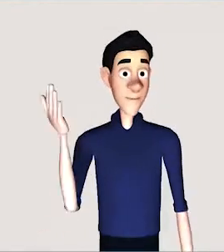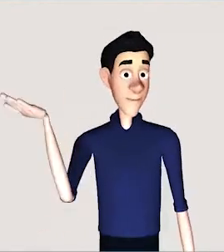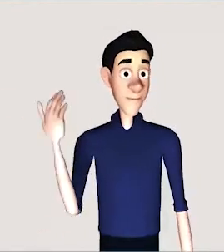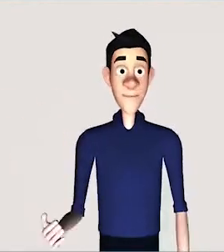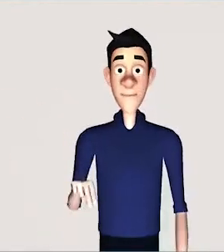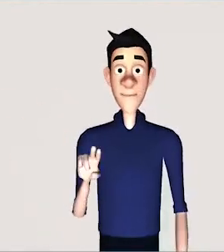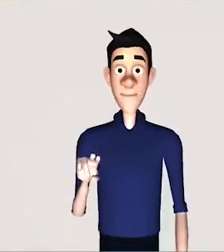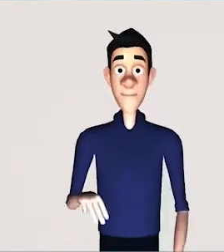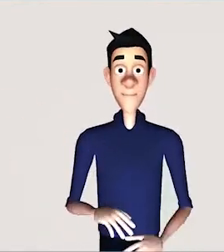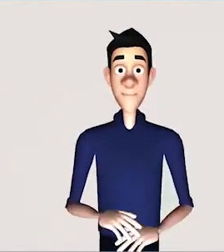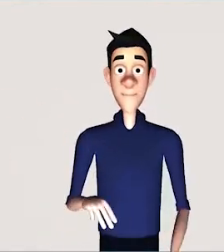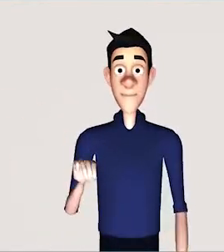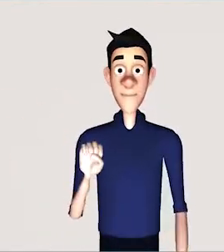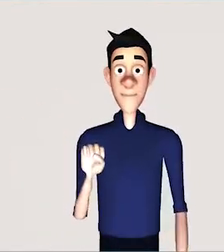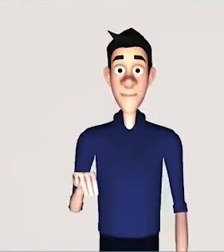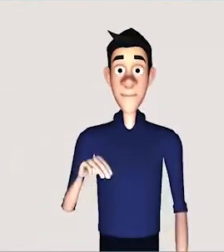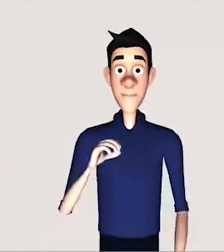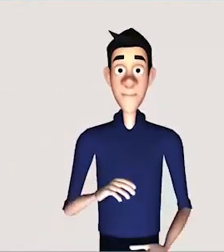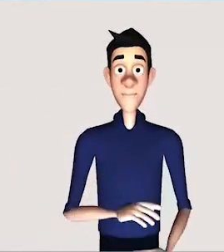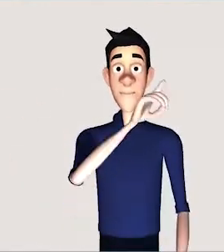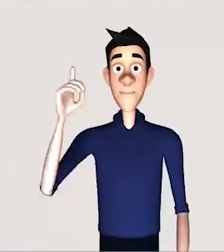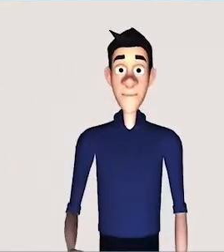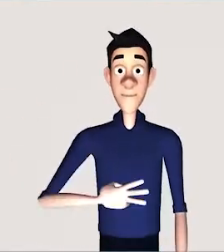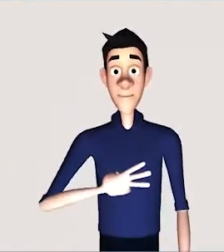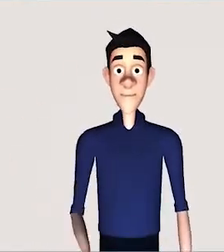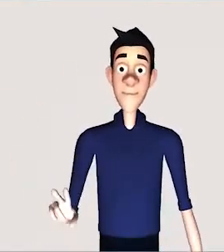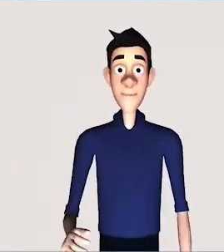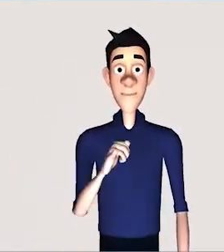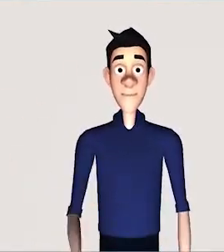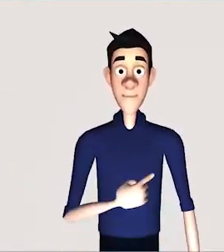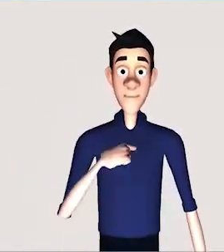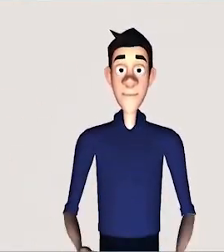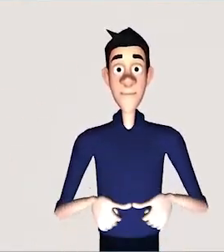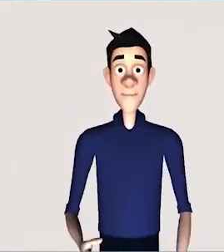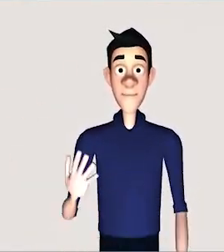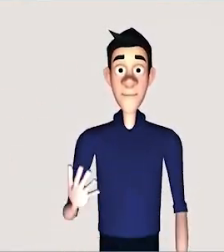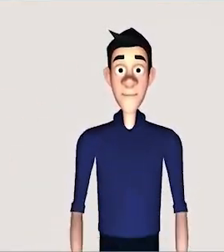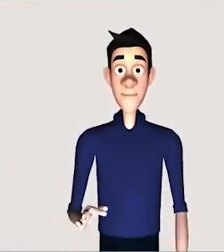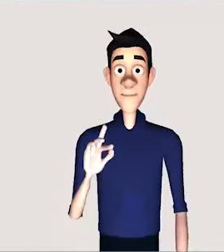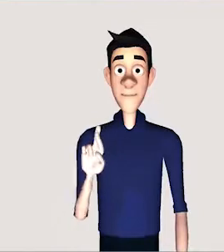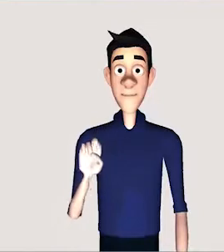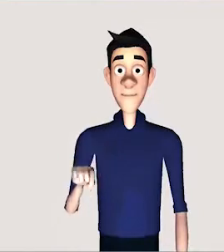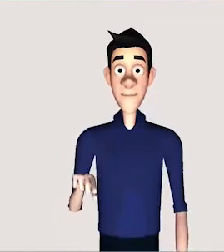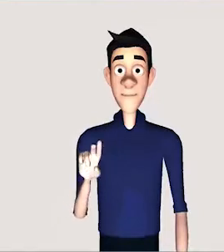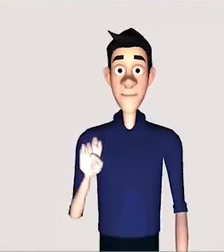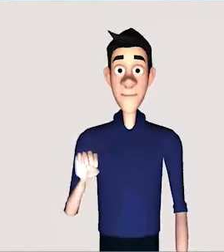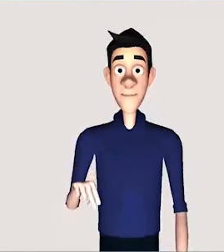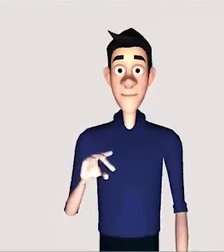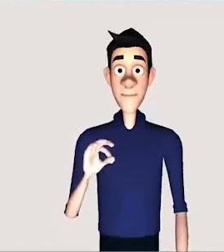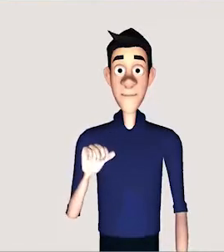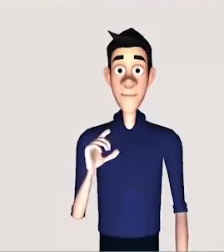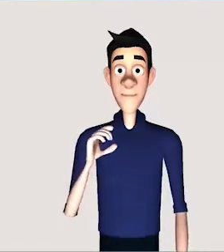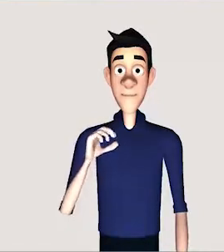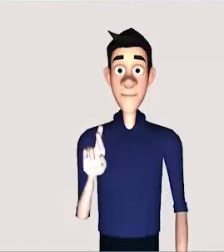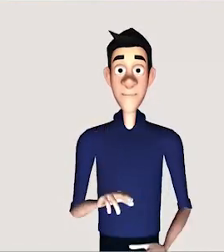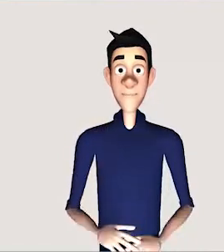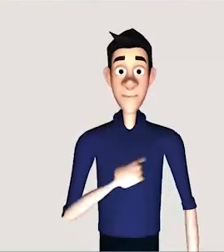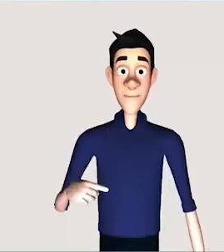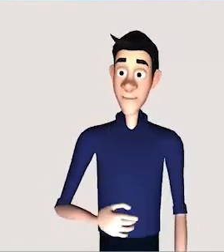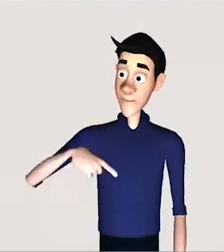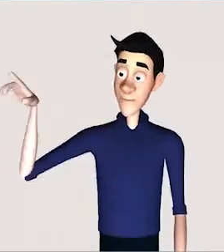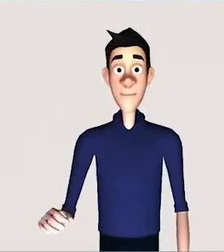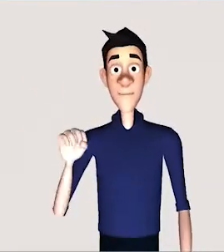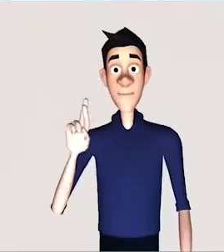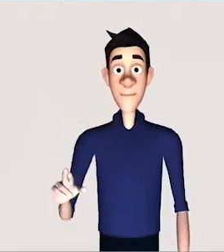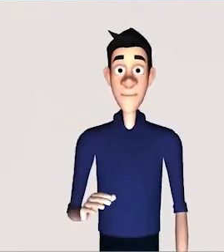estou contando a visita, eu vou ser contada 3 vezes nessa instituição. Então, vocês precisam fazer essa distinção